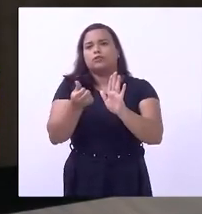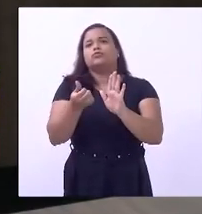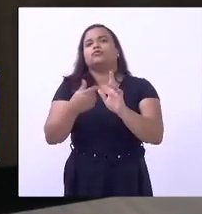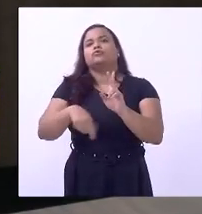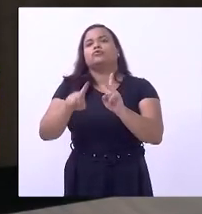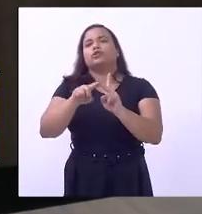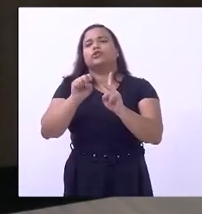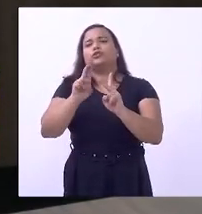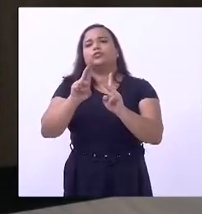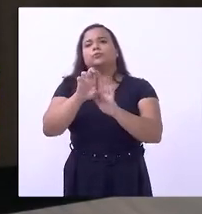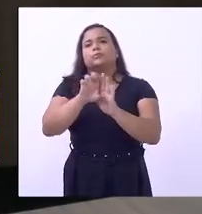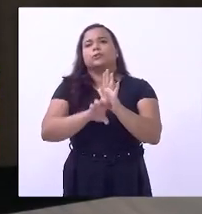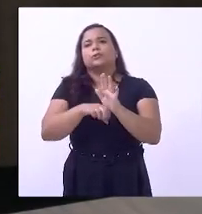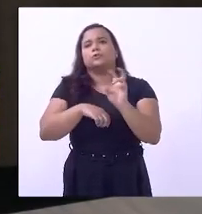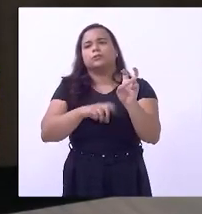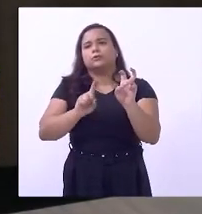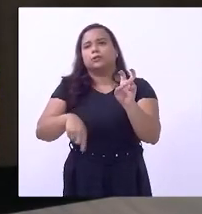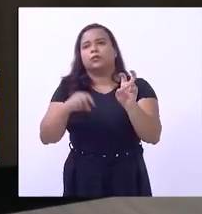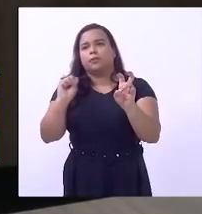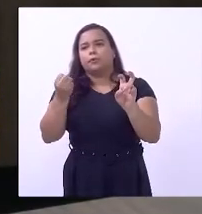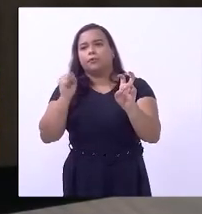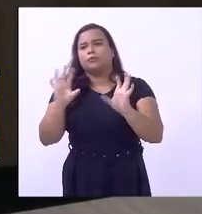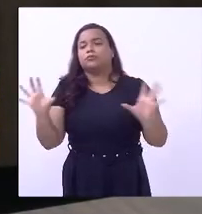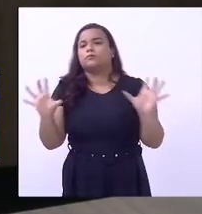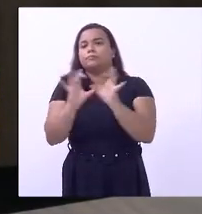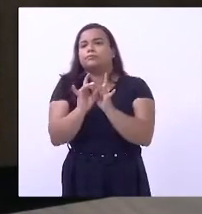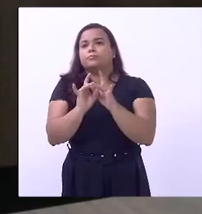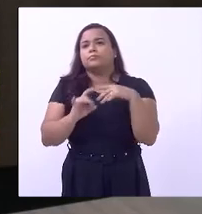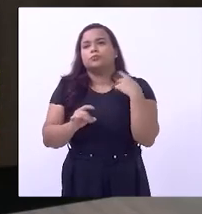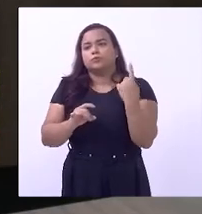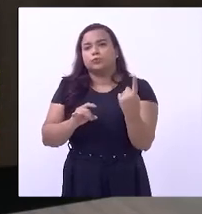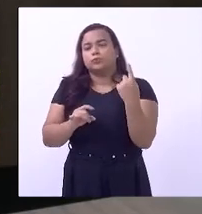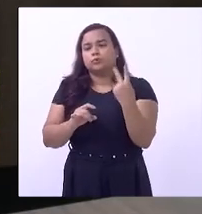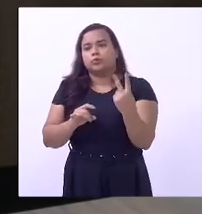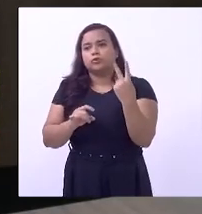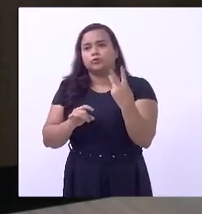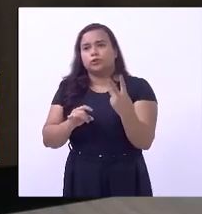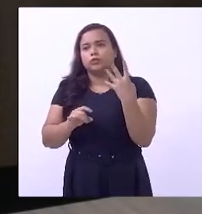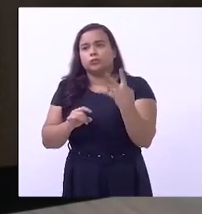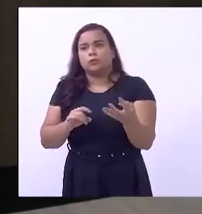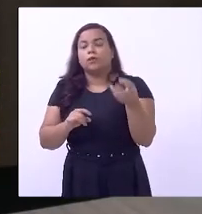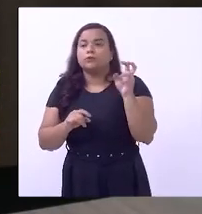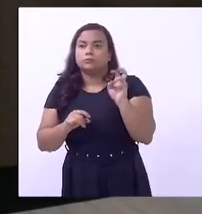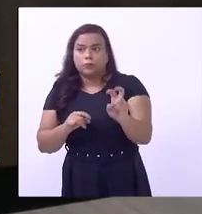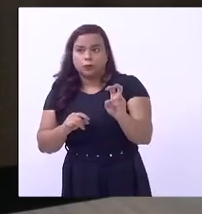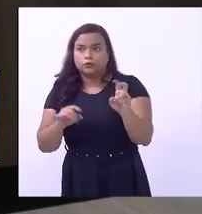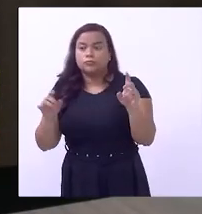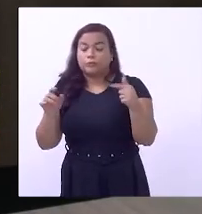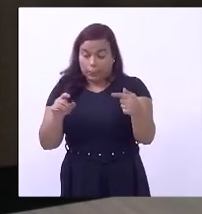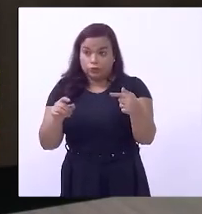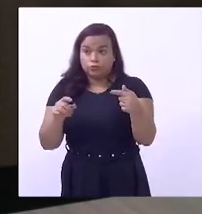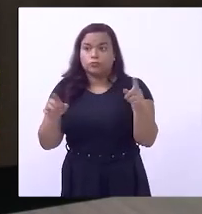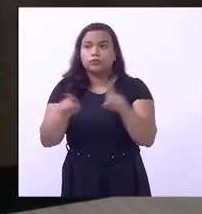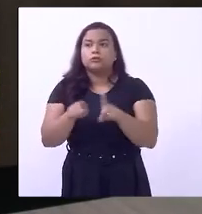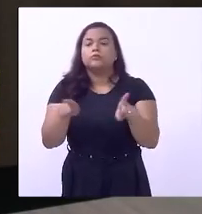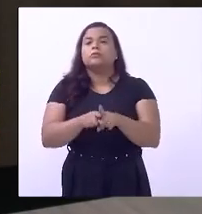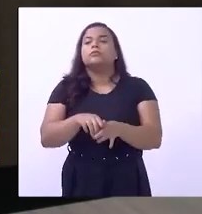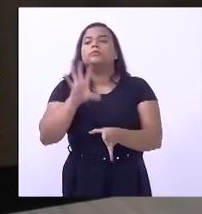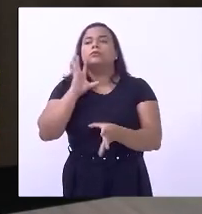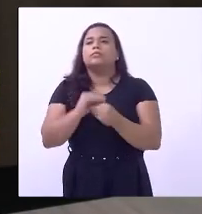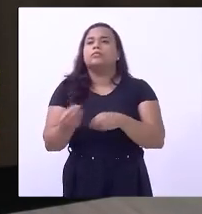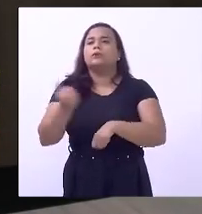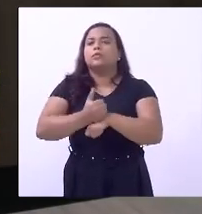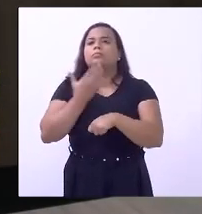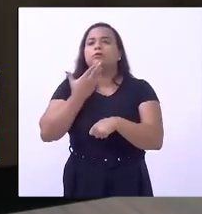8, favorável com subemenda aglutinativa às emendas 1, 2, 3, 4 e 7, concluindo por substitutivo, pedindo forma final de